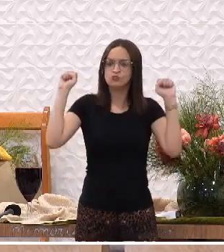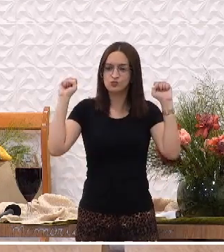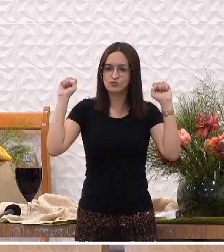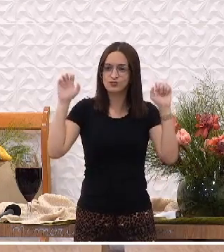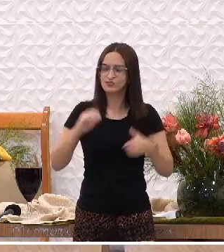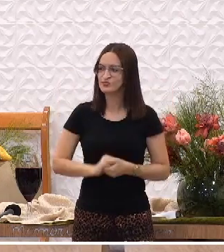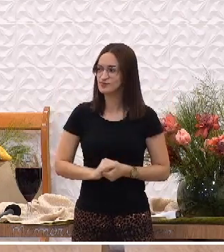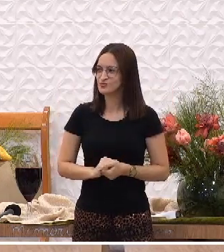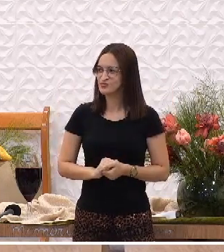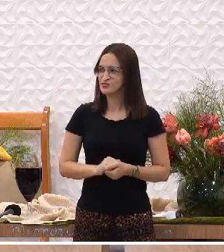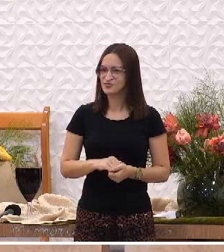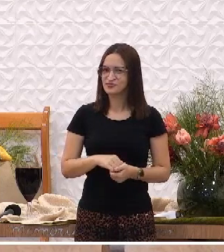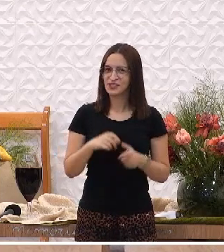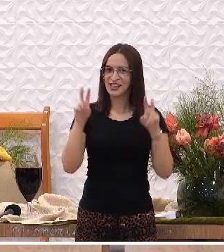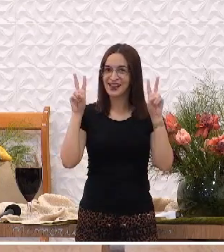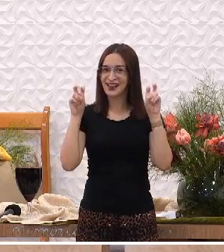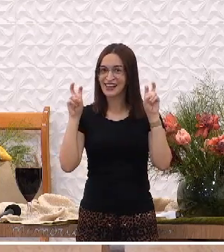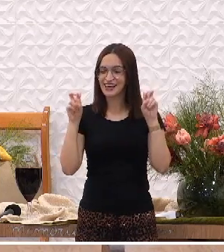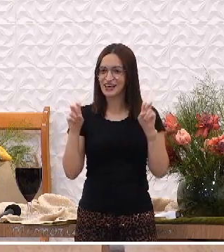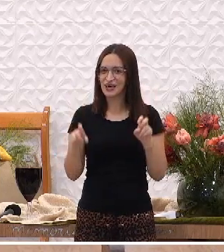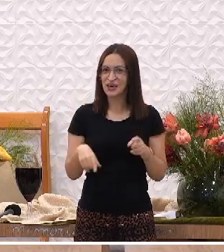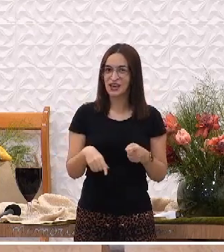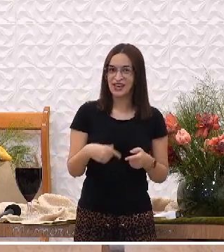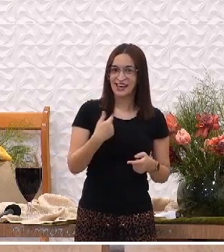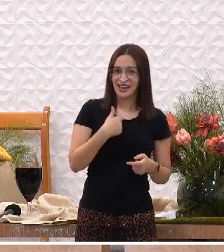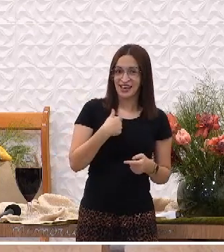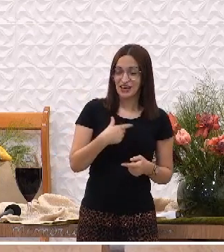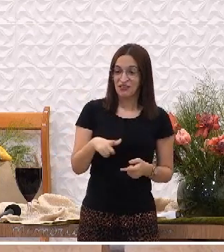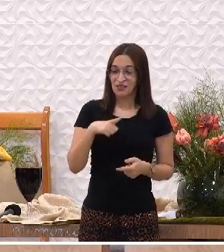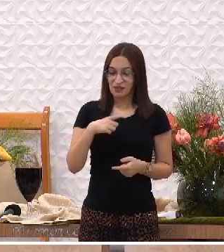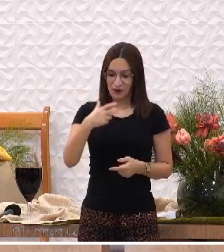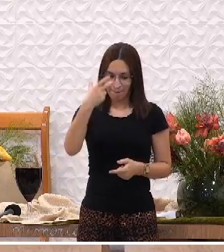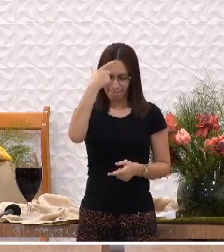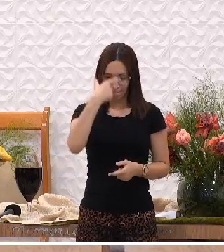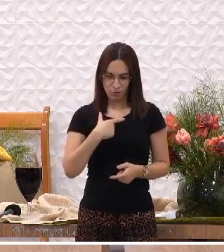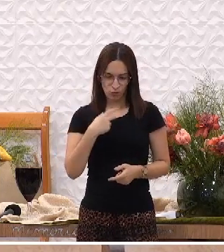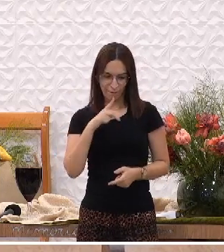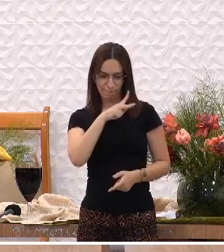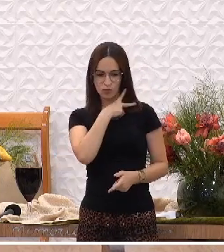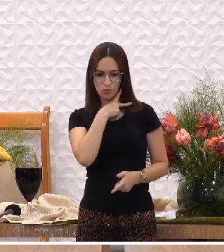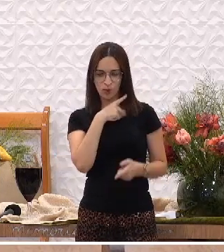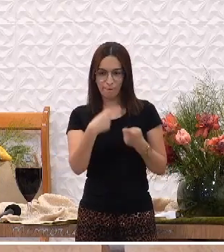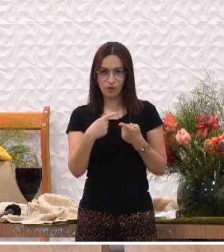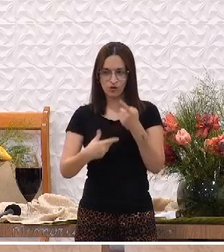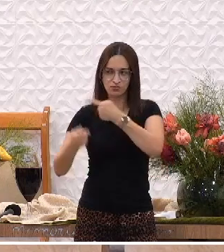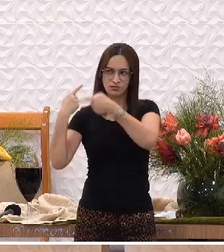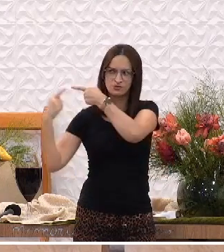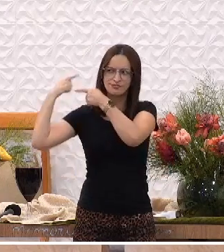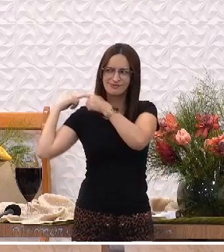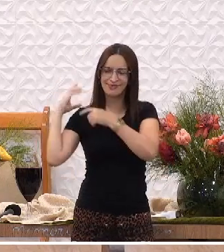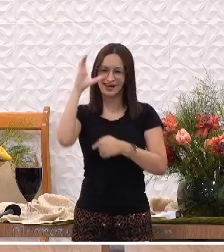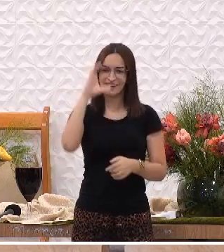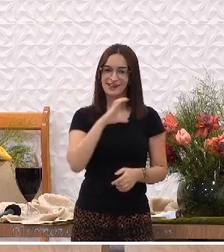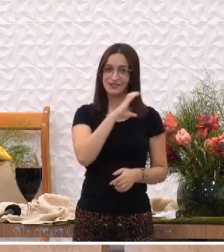coloquei um subtítulo, né? Ou sou presbiteriano porque tenho raízes católicas. E eu vou explicar que historicamente a